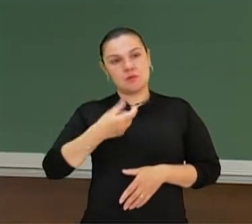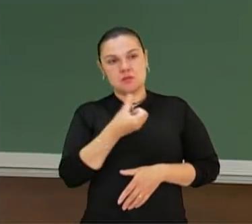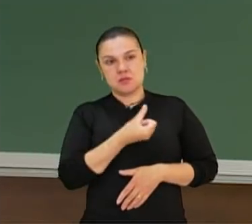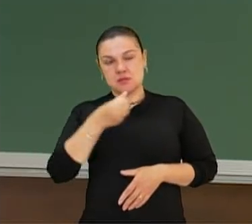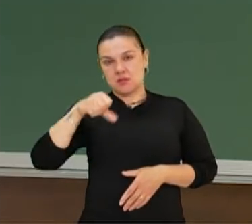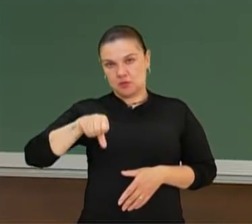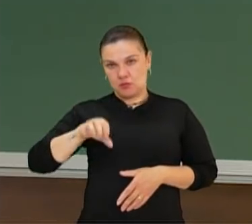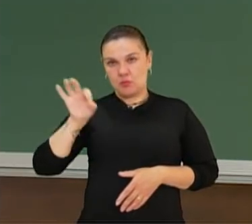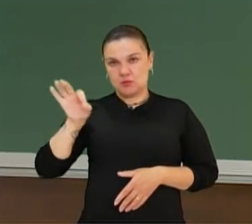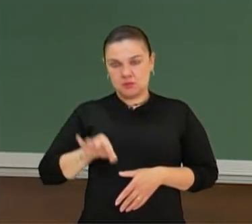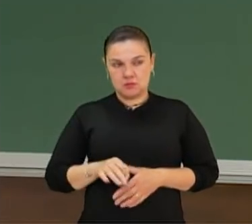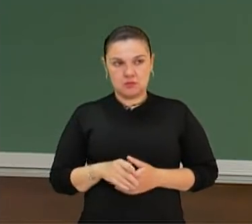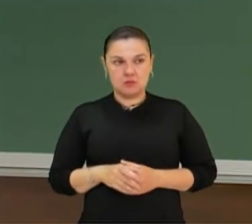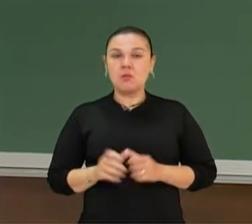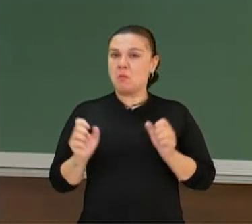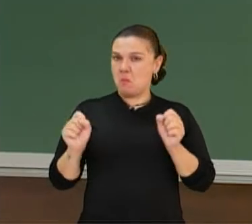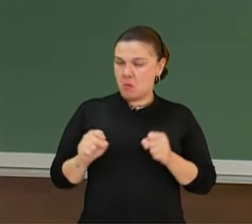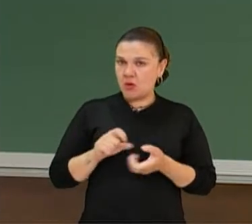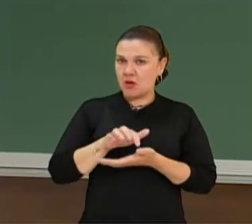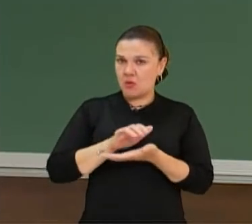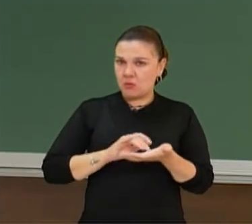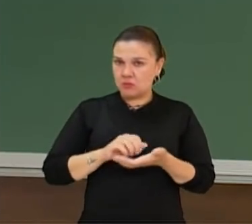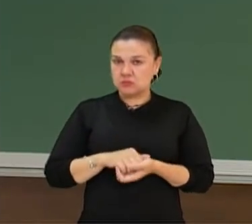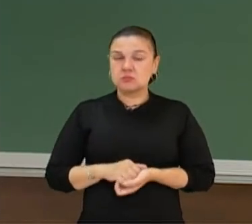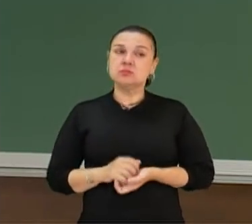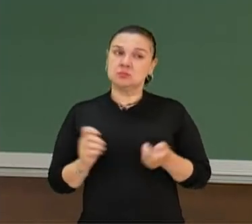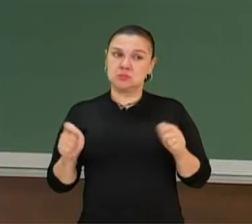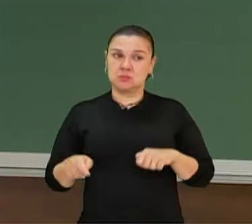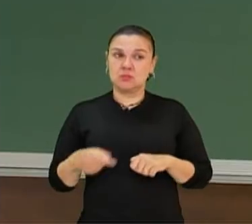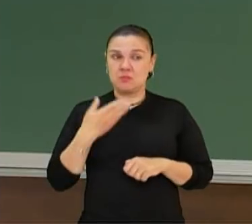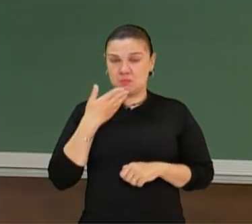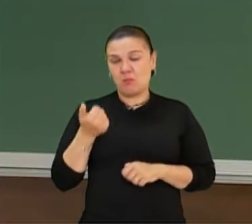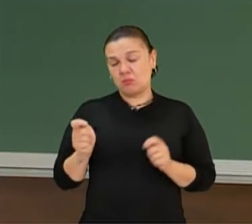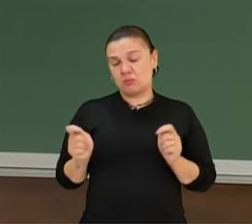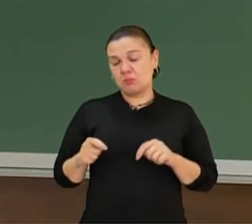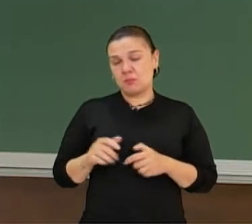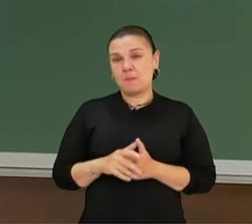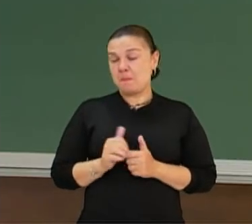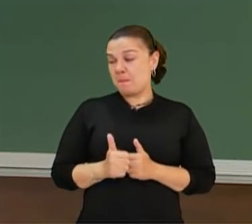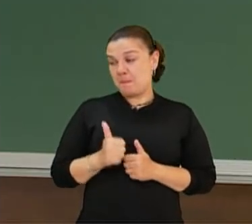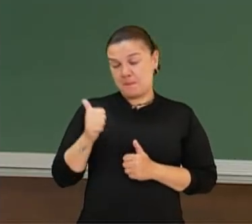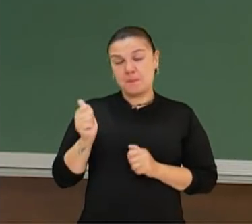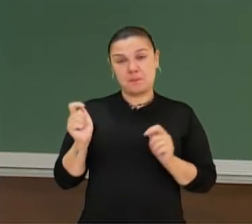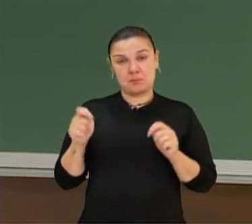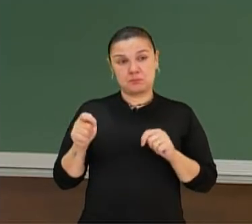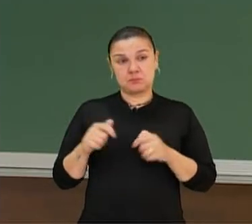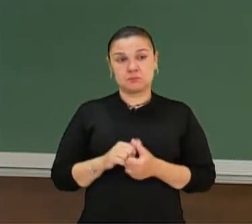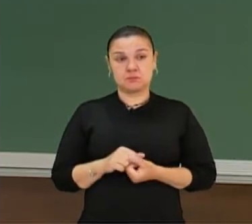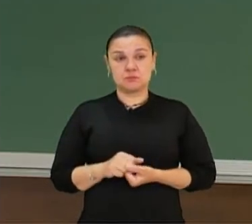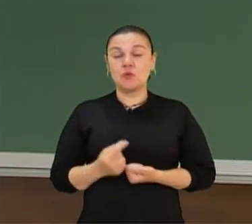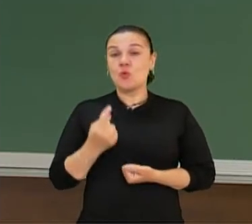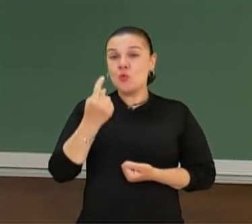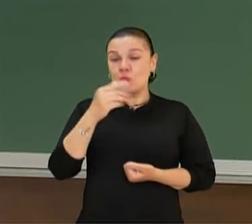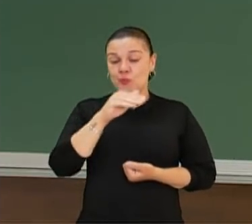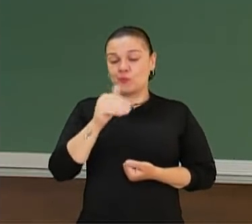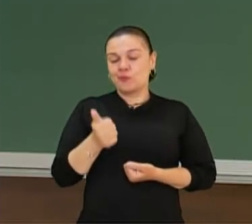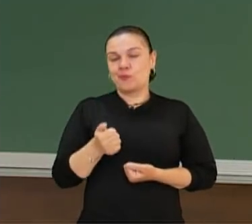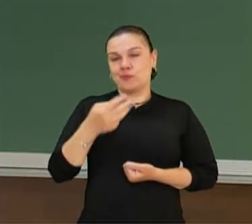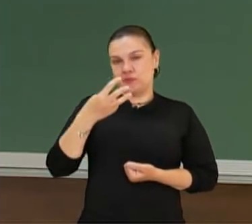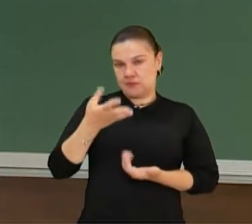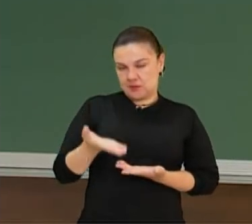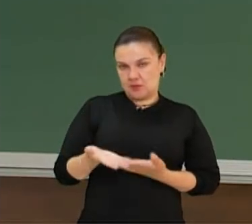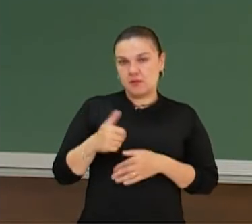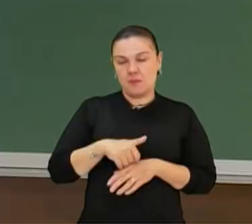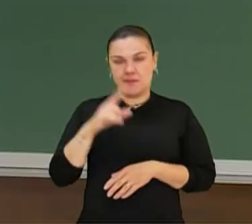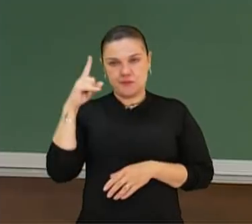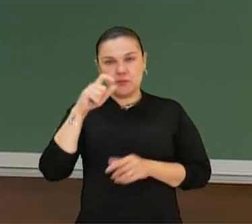7,69%. Pode usar a calculadora? Pode, gente. Tem situações que vale a pena, tá? Nessa situação, um 13º não é que nem os 50%